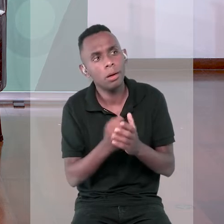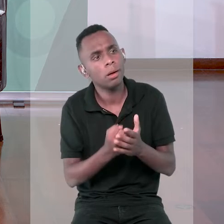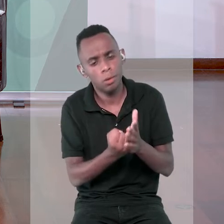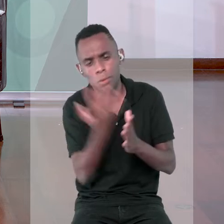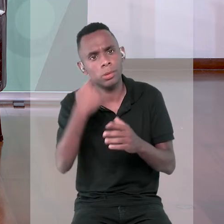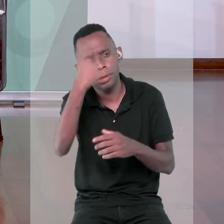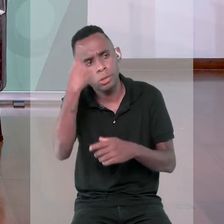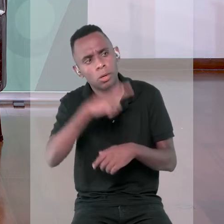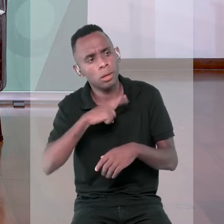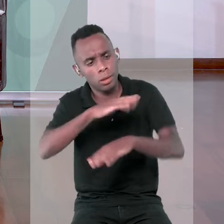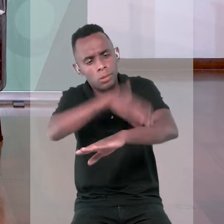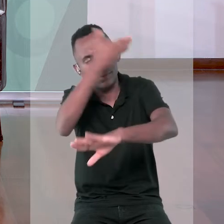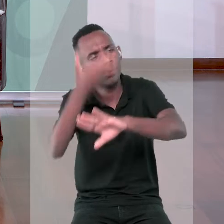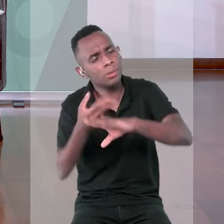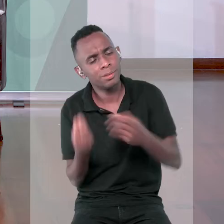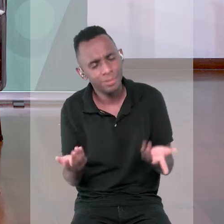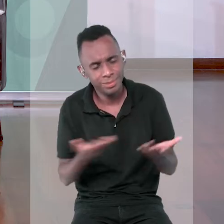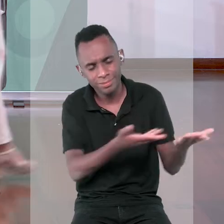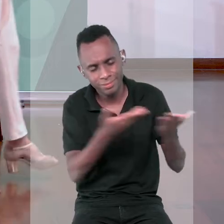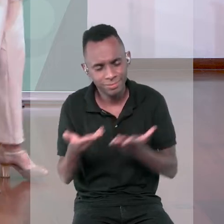tem seus dias? Venha cá.